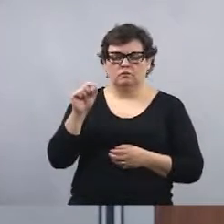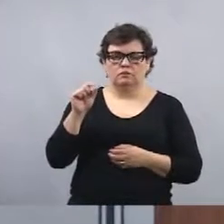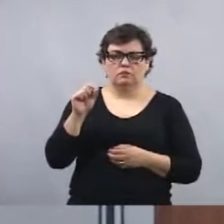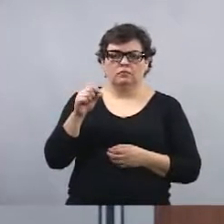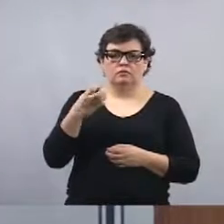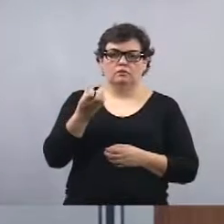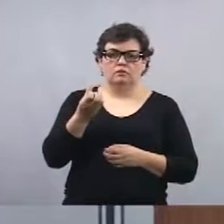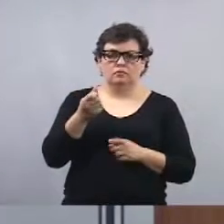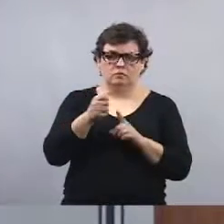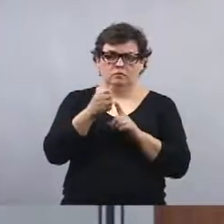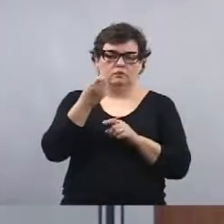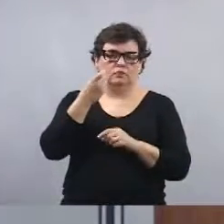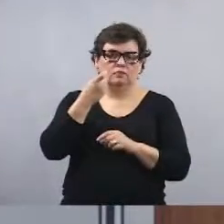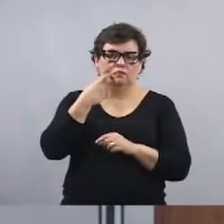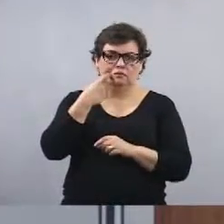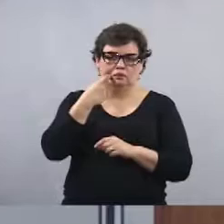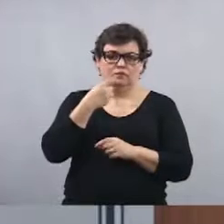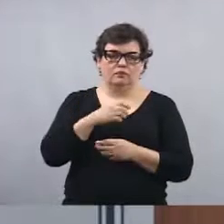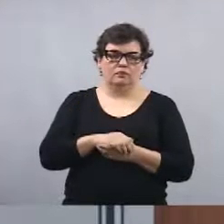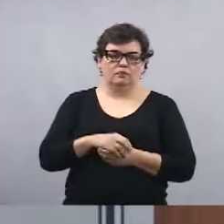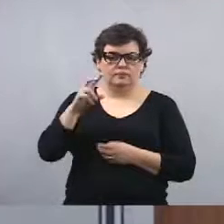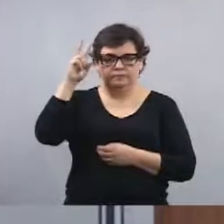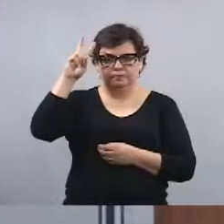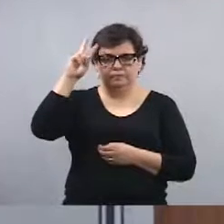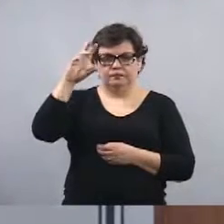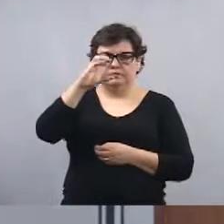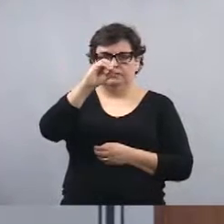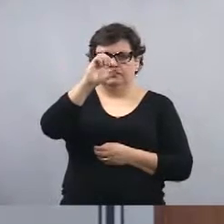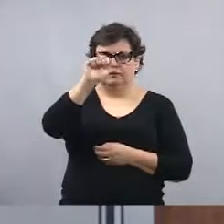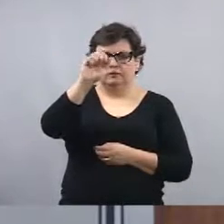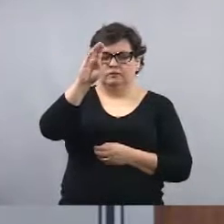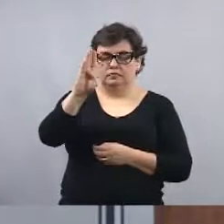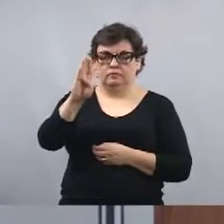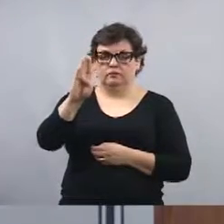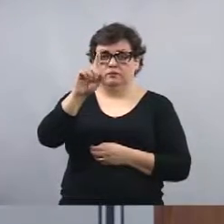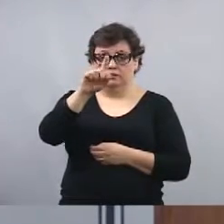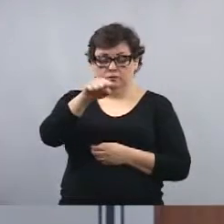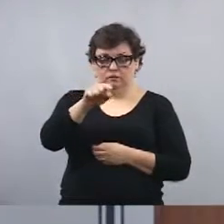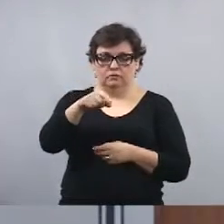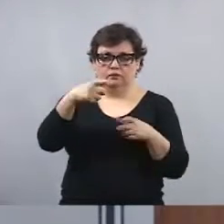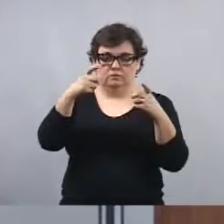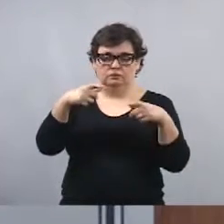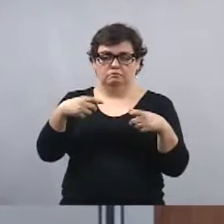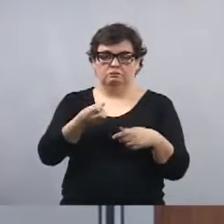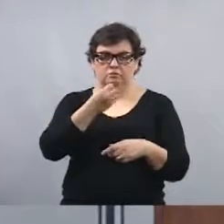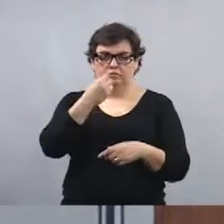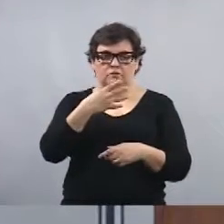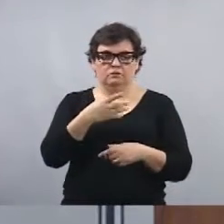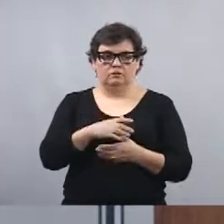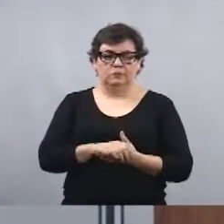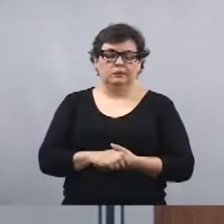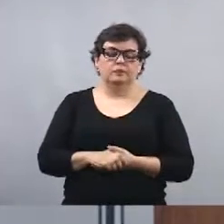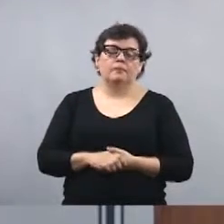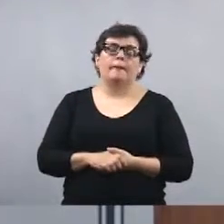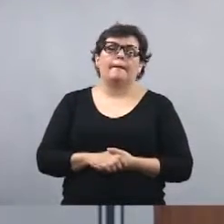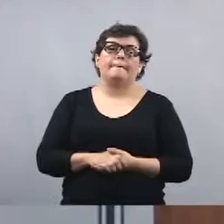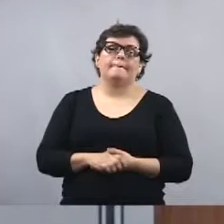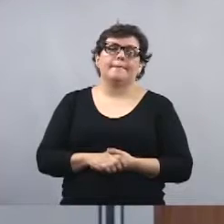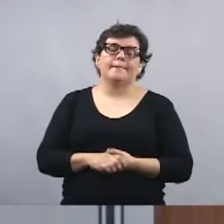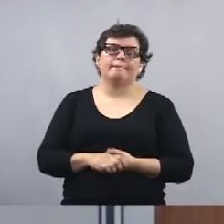posteriormente. Lembrando ainda que a OAB, essa extraordinária entidade de classe contemplada no Brasil